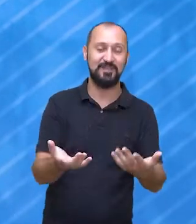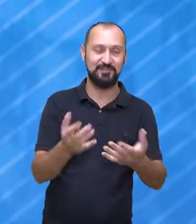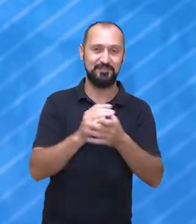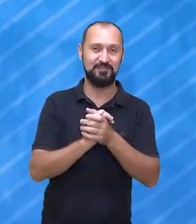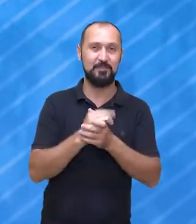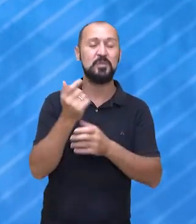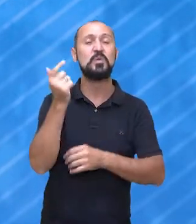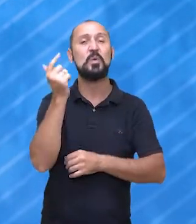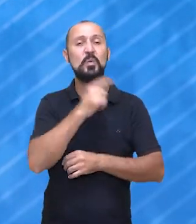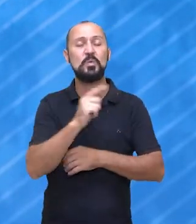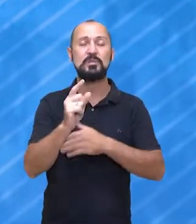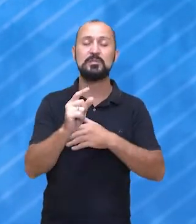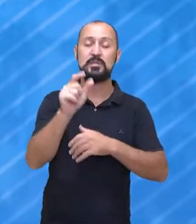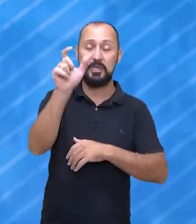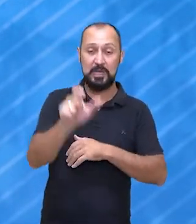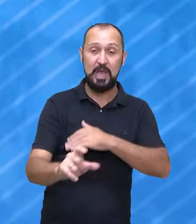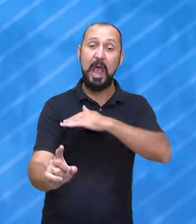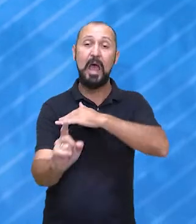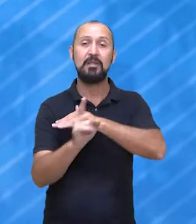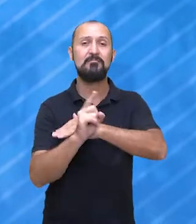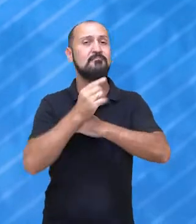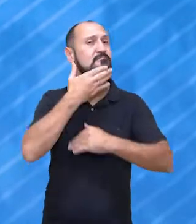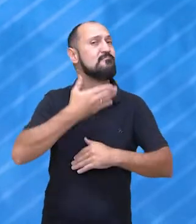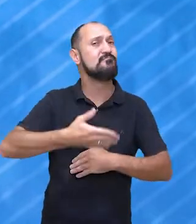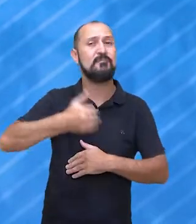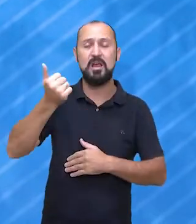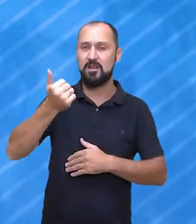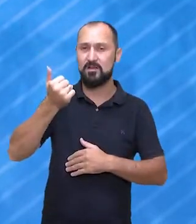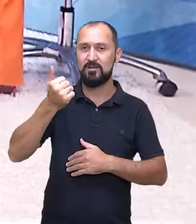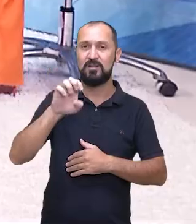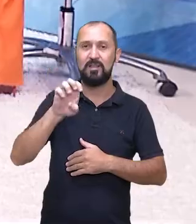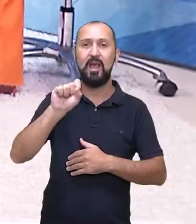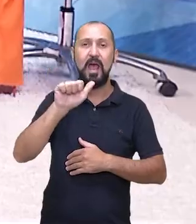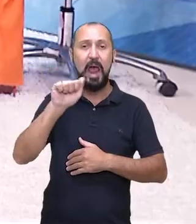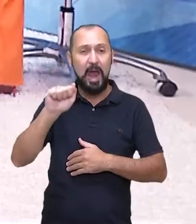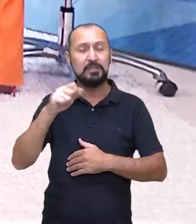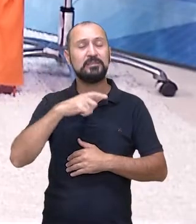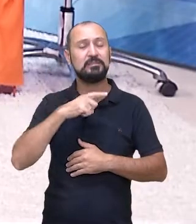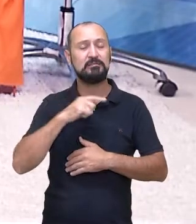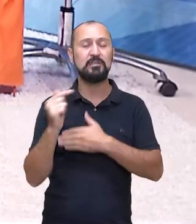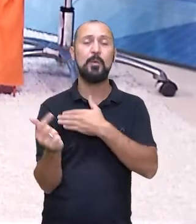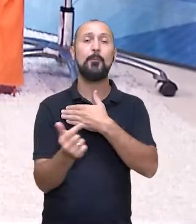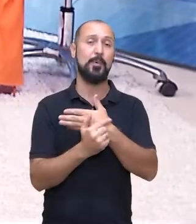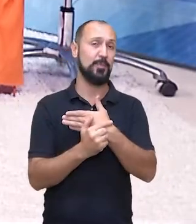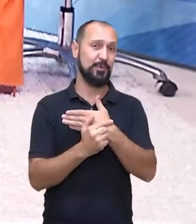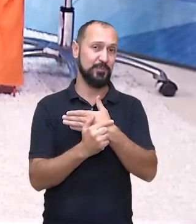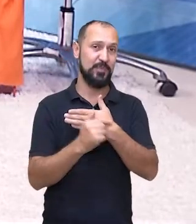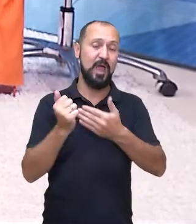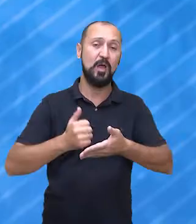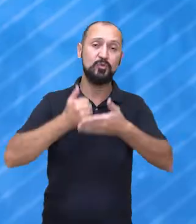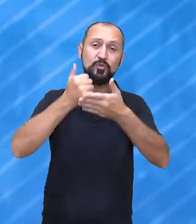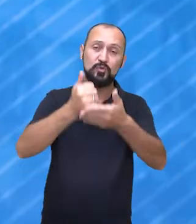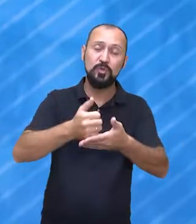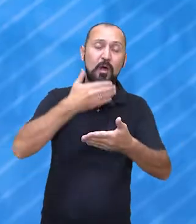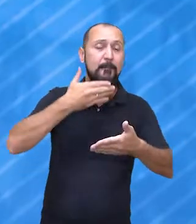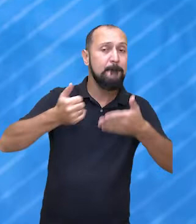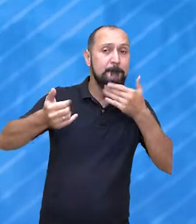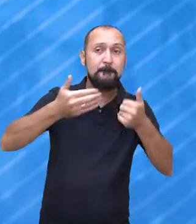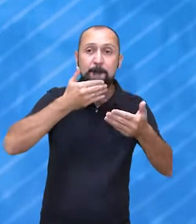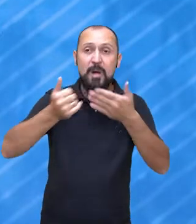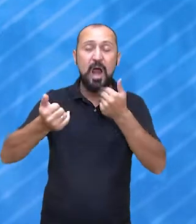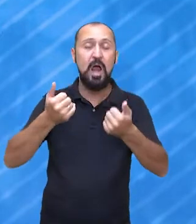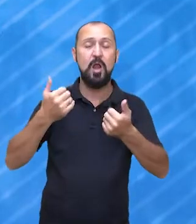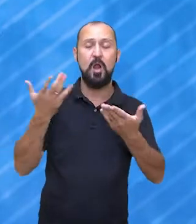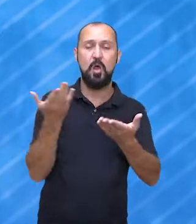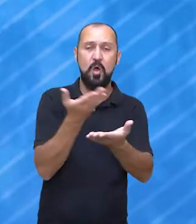advogado tudo para que o que a gente possa atender o nosso cliente da melhor maneira possível e a ESA tem justamente este o papel